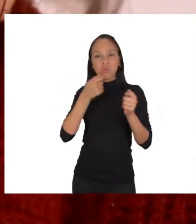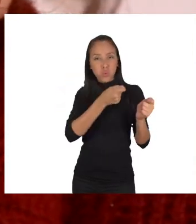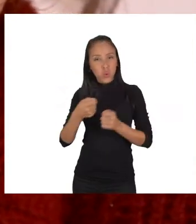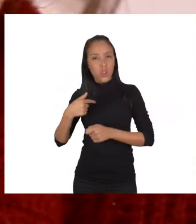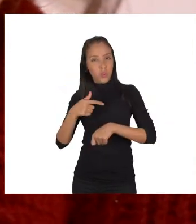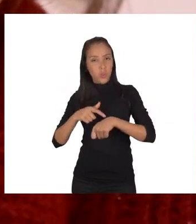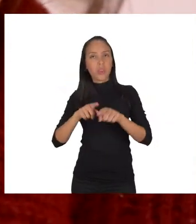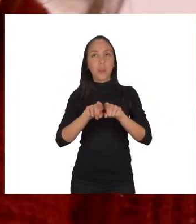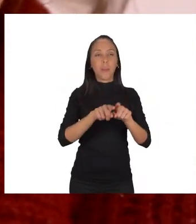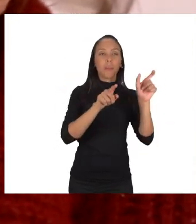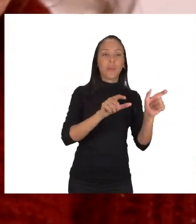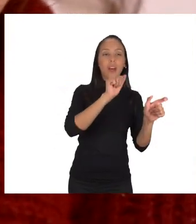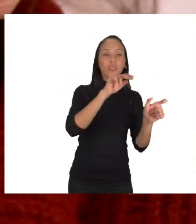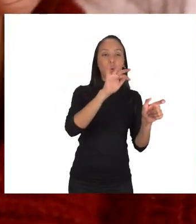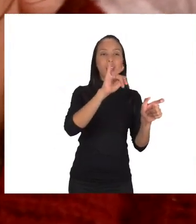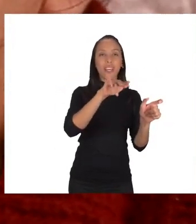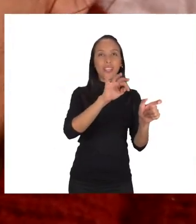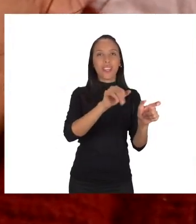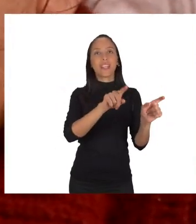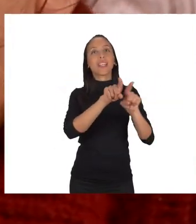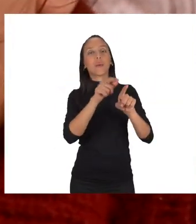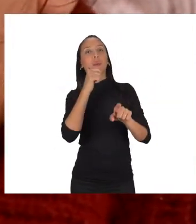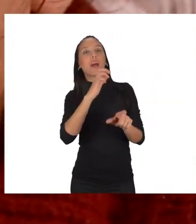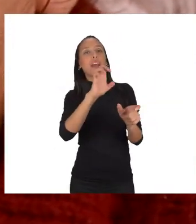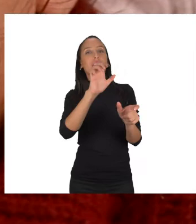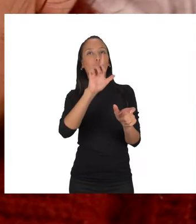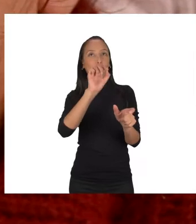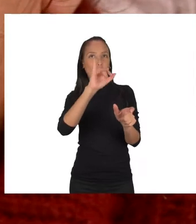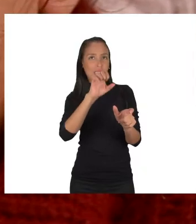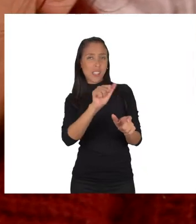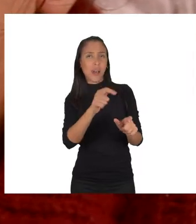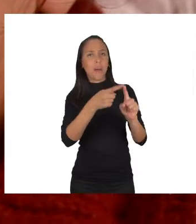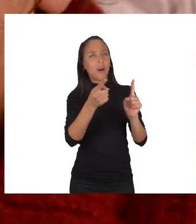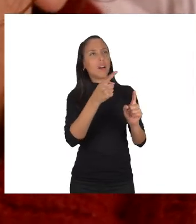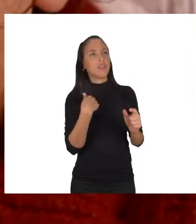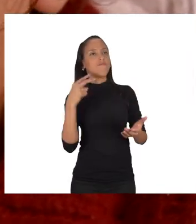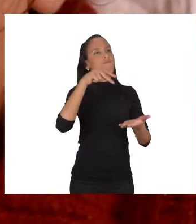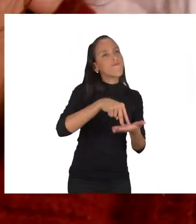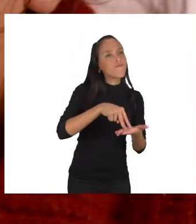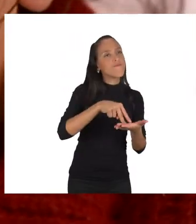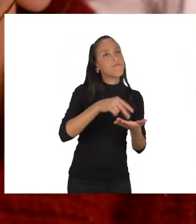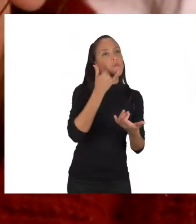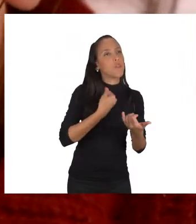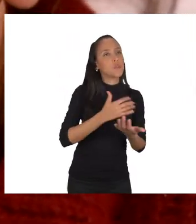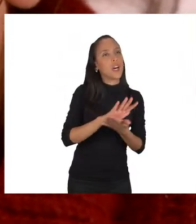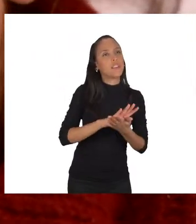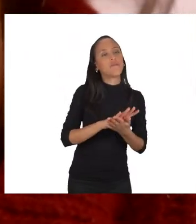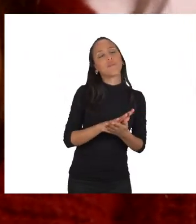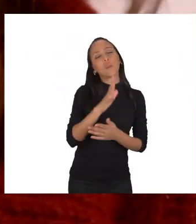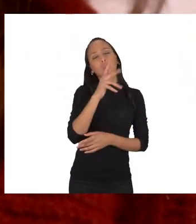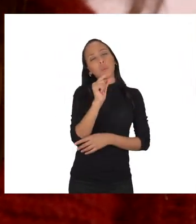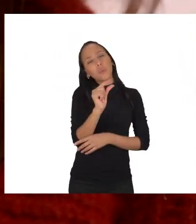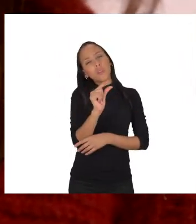Antonieta. Mas naquele dia eles não me falaram nada. Demorou um tempinho ainda. Eu voltei para Curitiba de novo, já